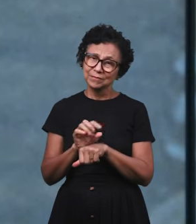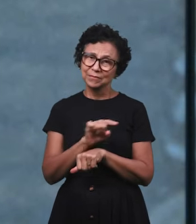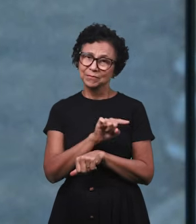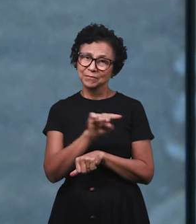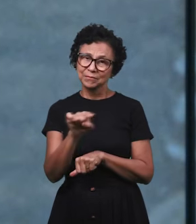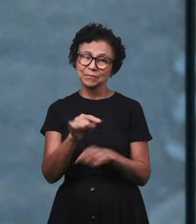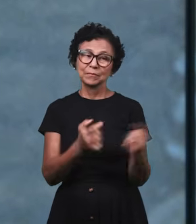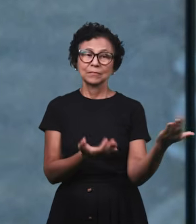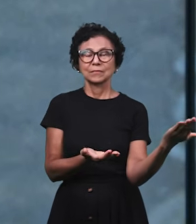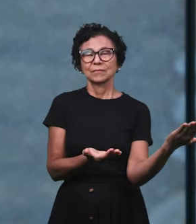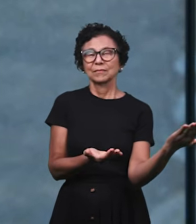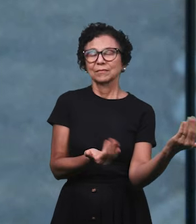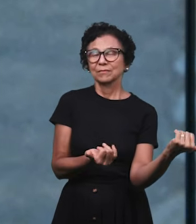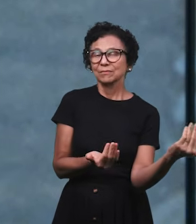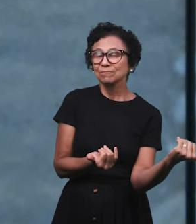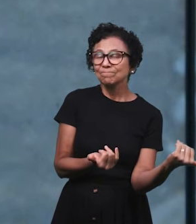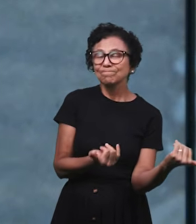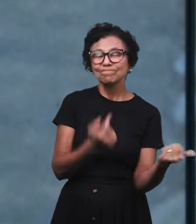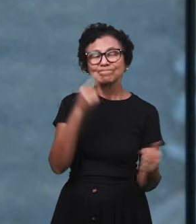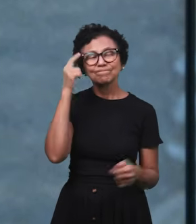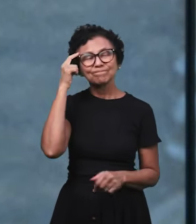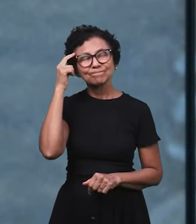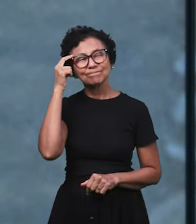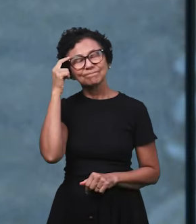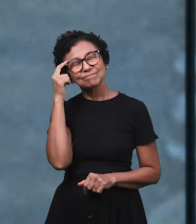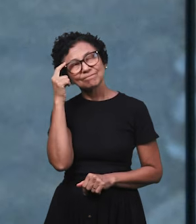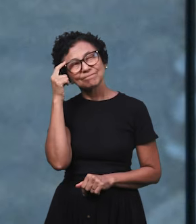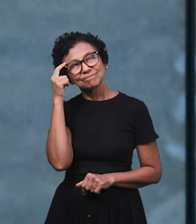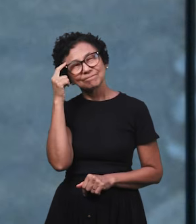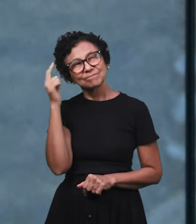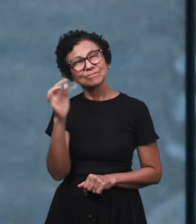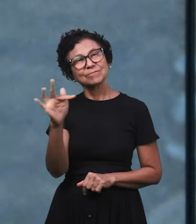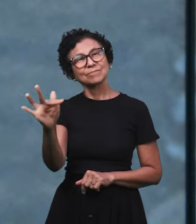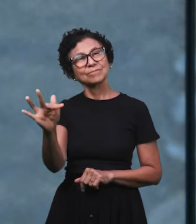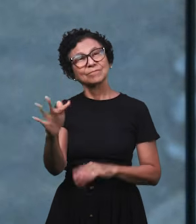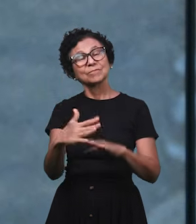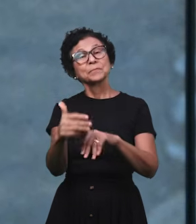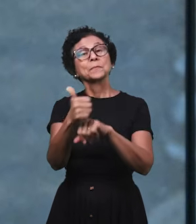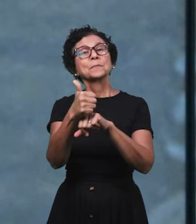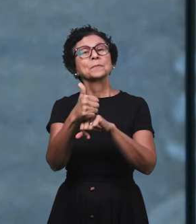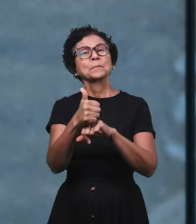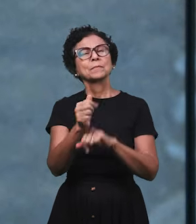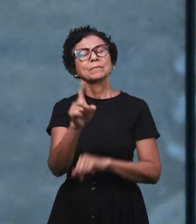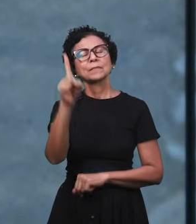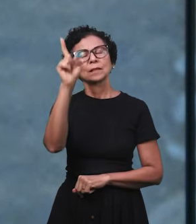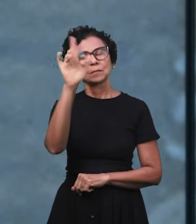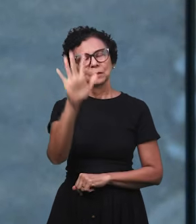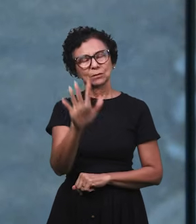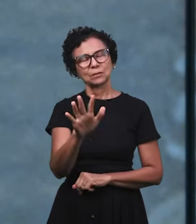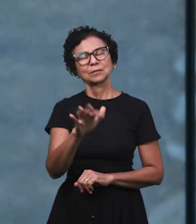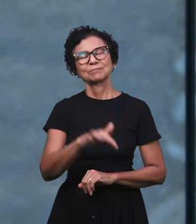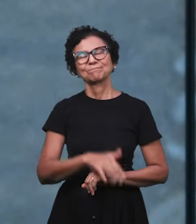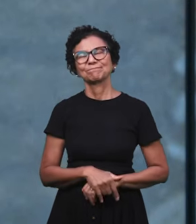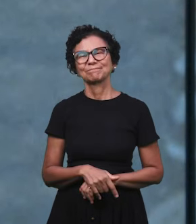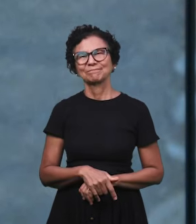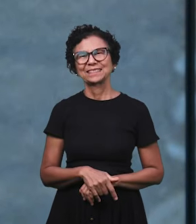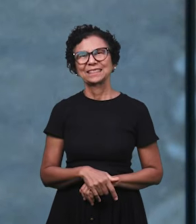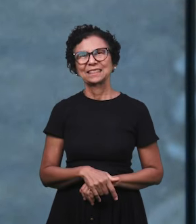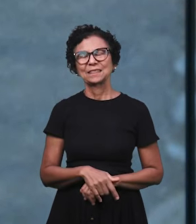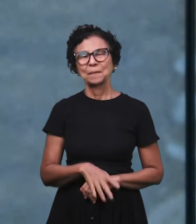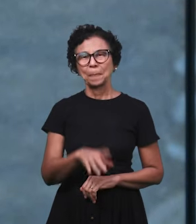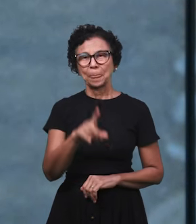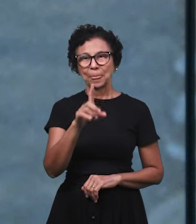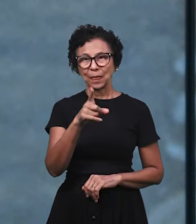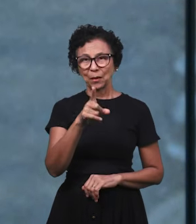nossos jovens que estão aí pensando numa futura carreira profissional. Que Deus abençoe e não esqueça, e